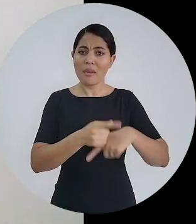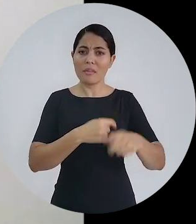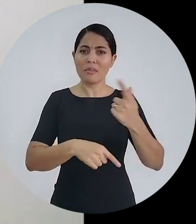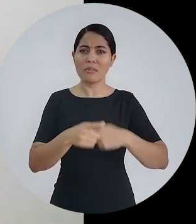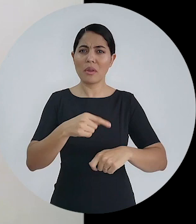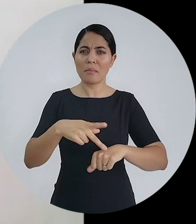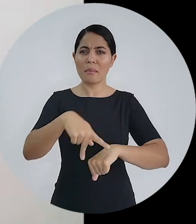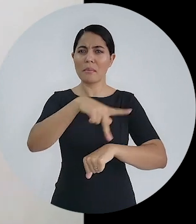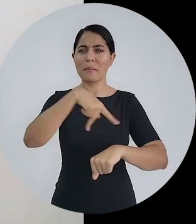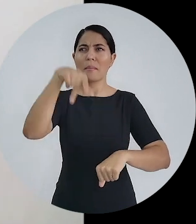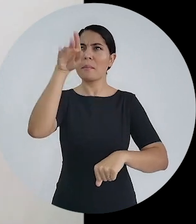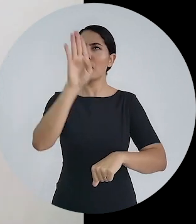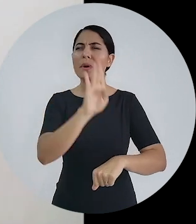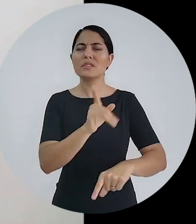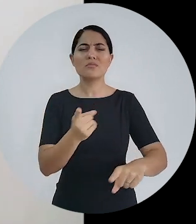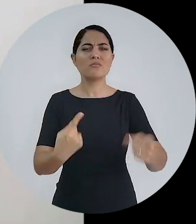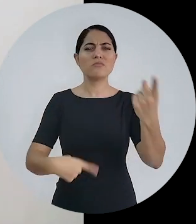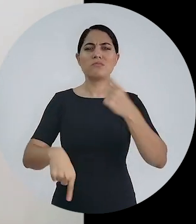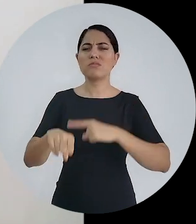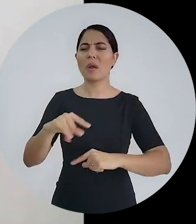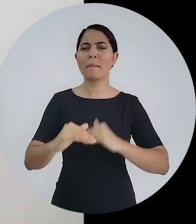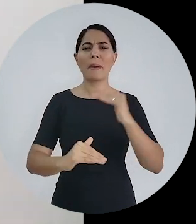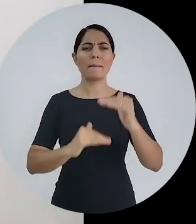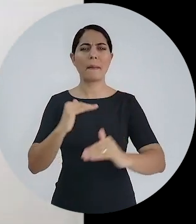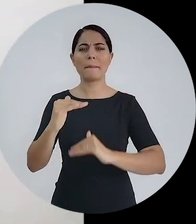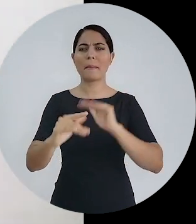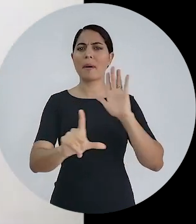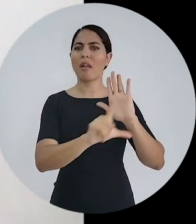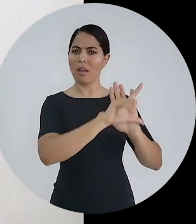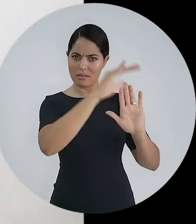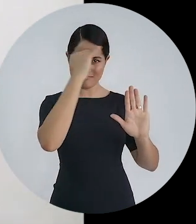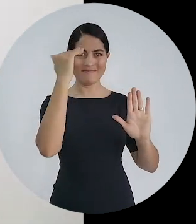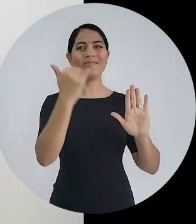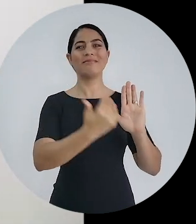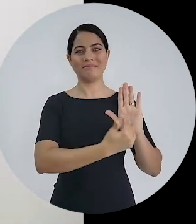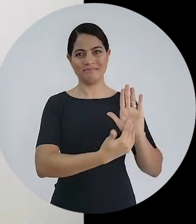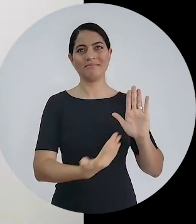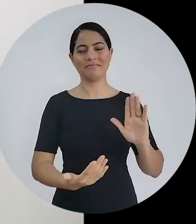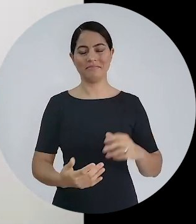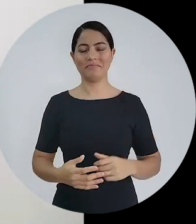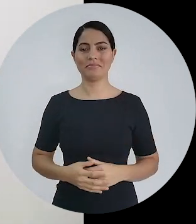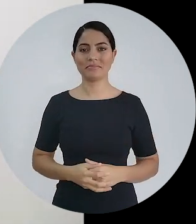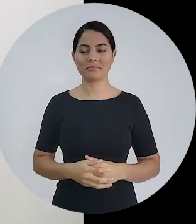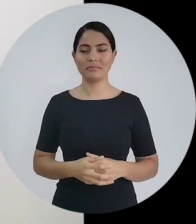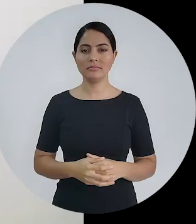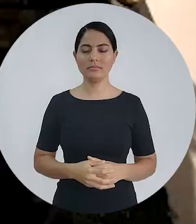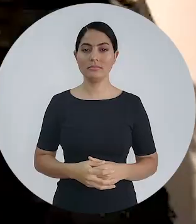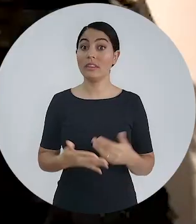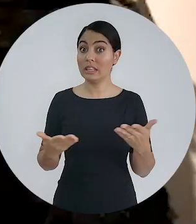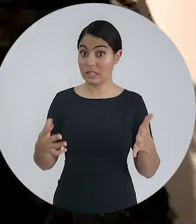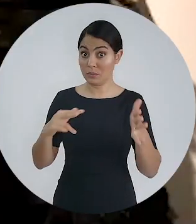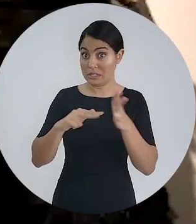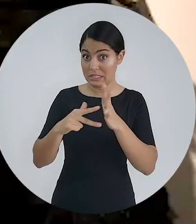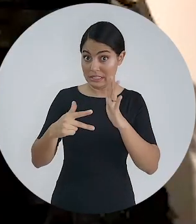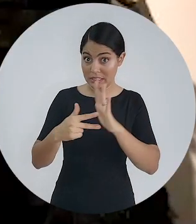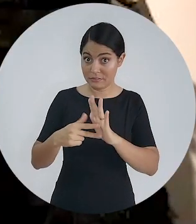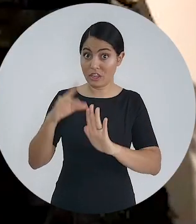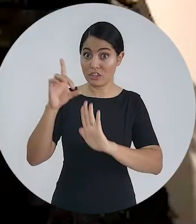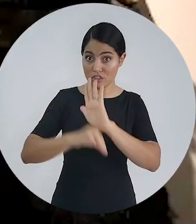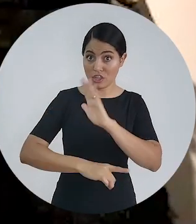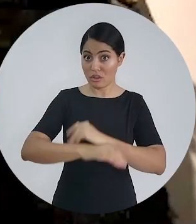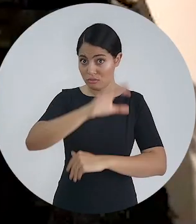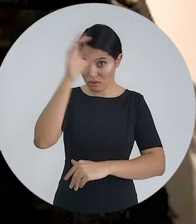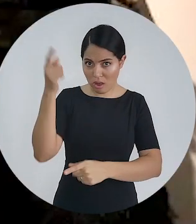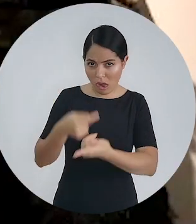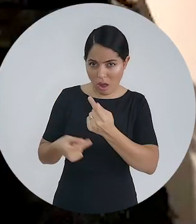para um desenvolvimento de um país dentro das normas legais. Ou seja, o direito do consumidor